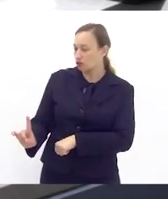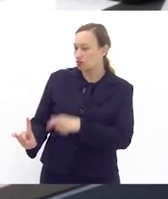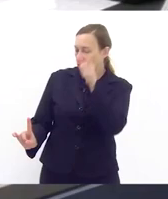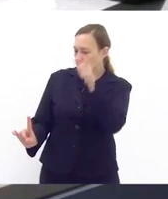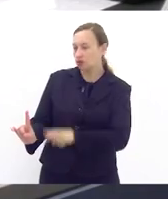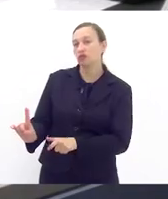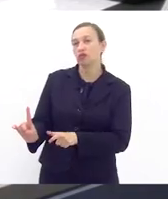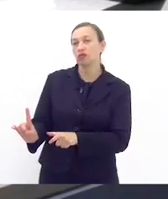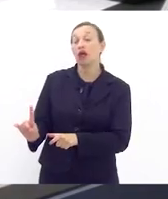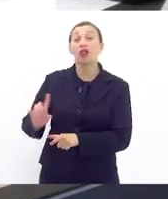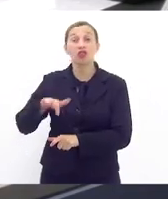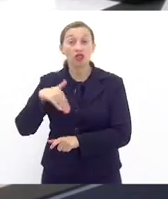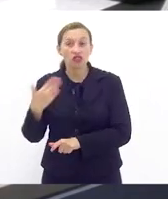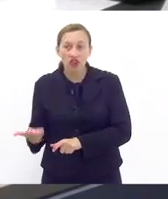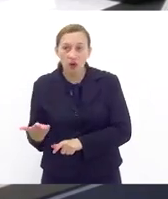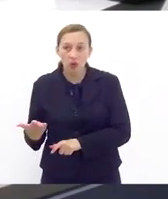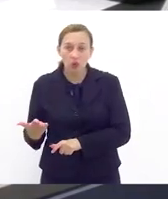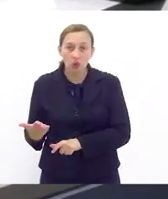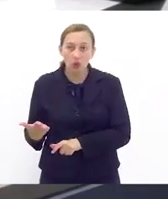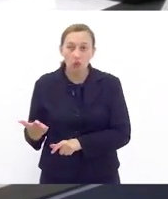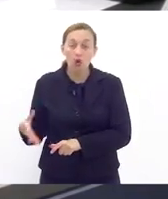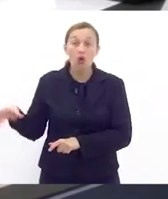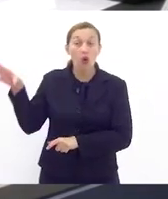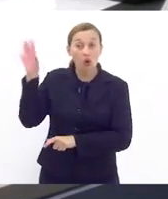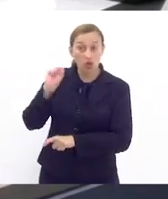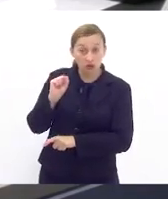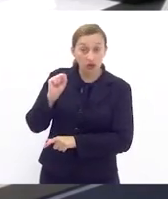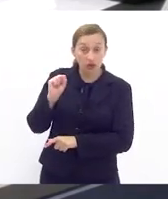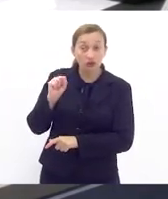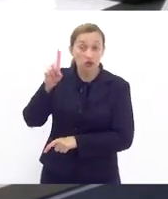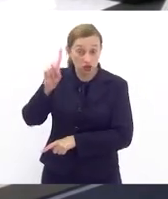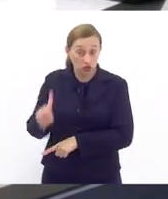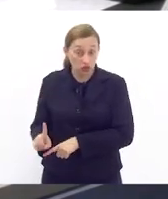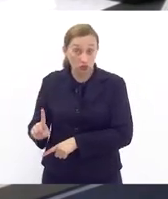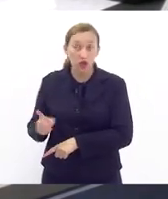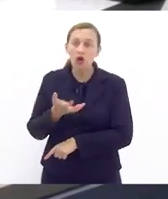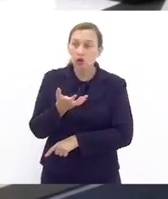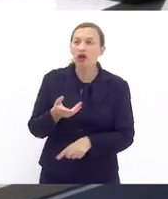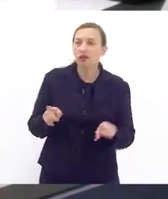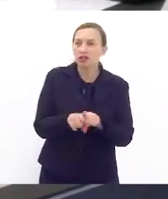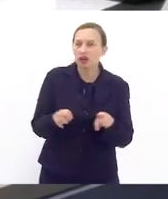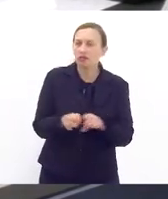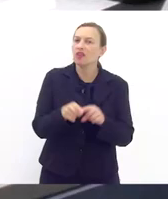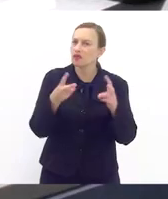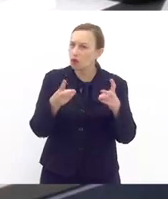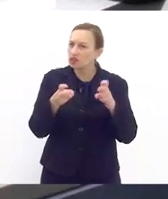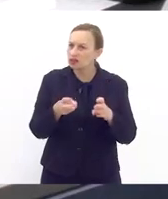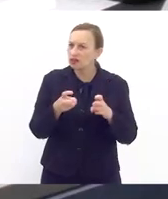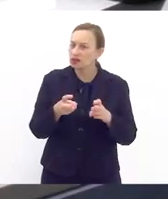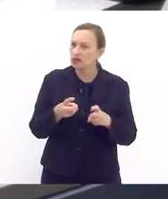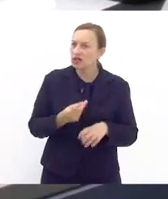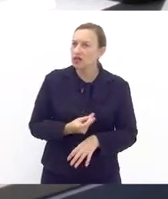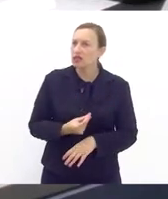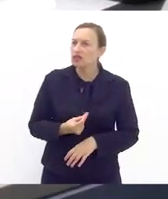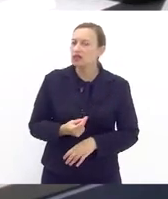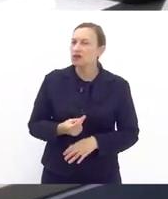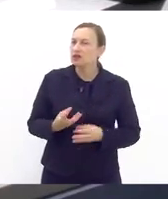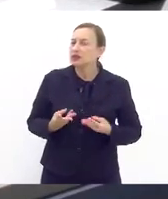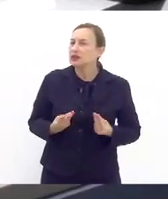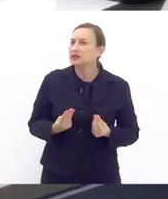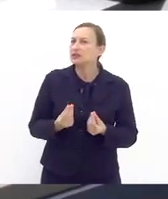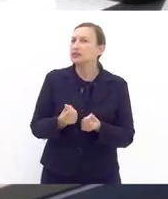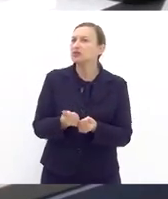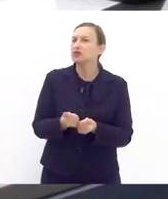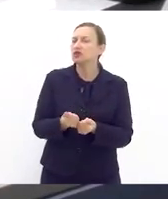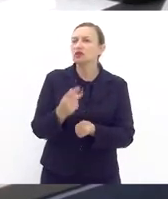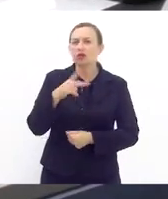então ouvir os diretores eu tô eu quero também fazer uma observação que saiu daqui muito sensibilizada